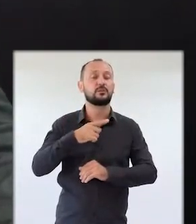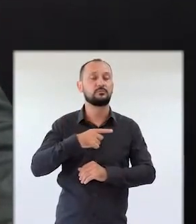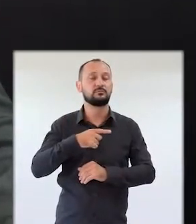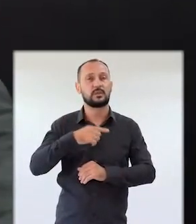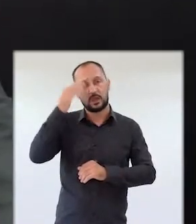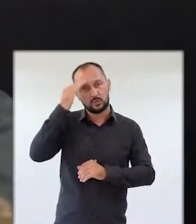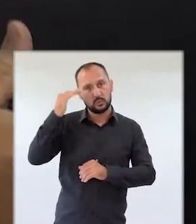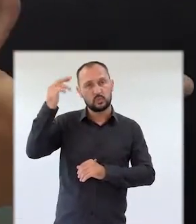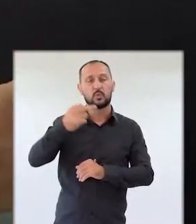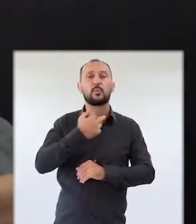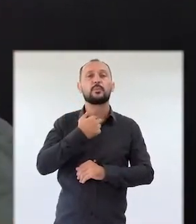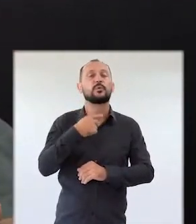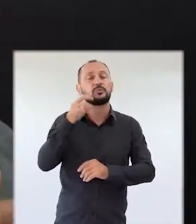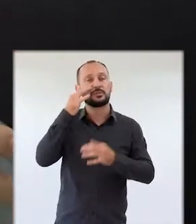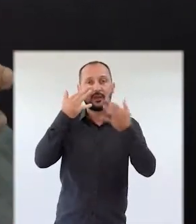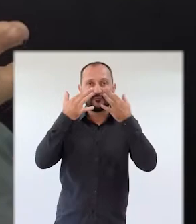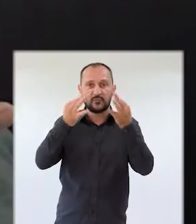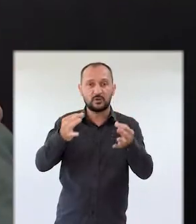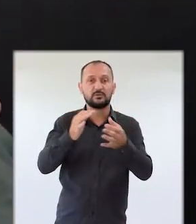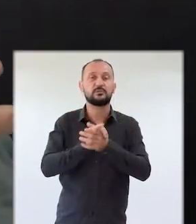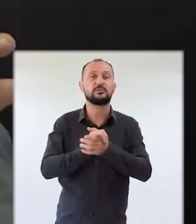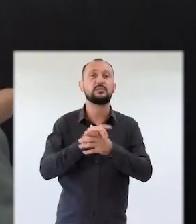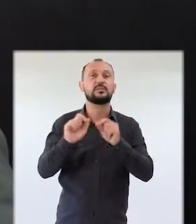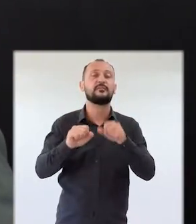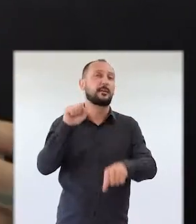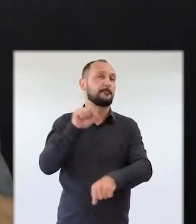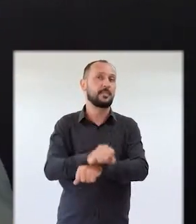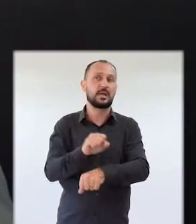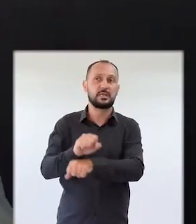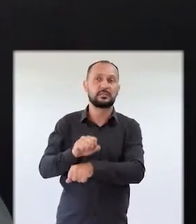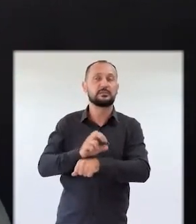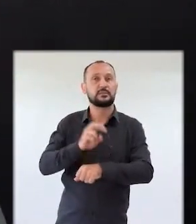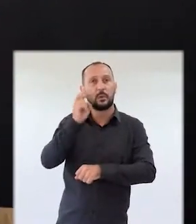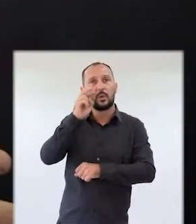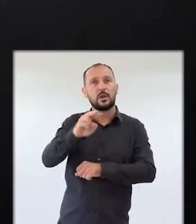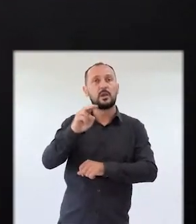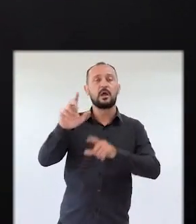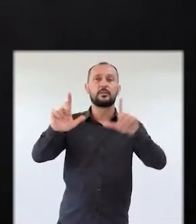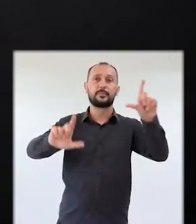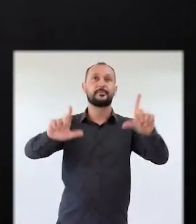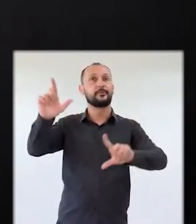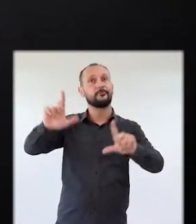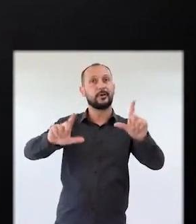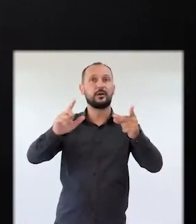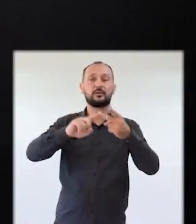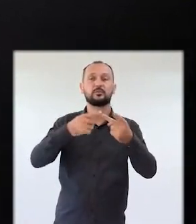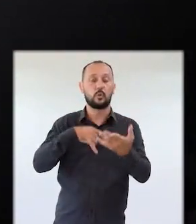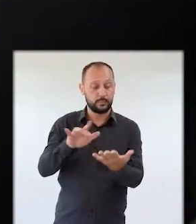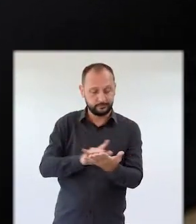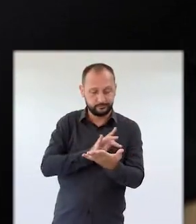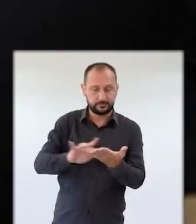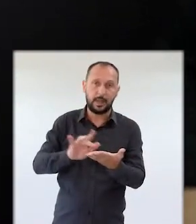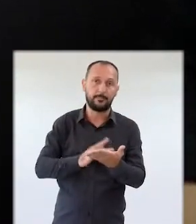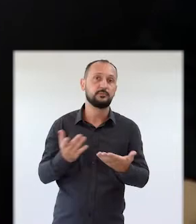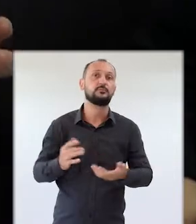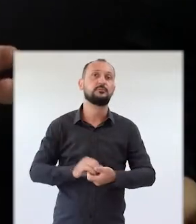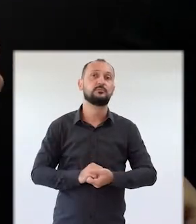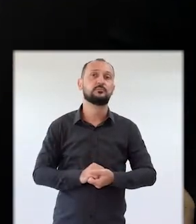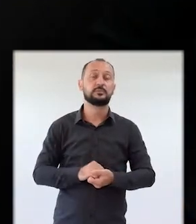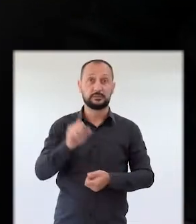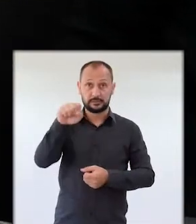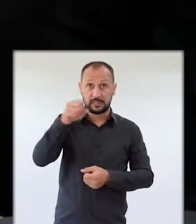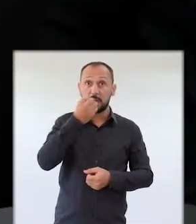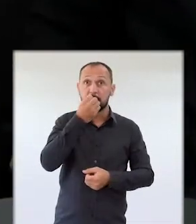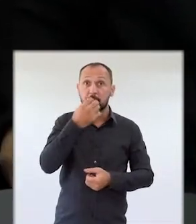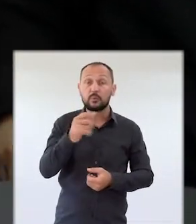de TV ou para um tablet. Por isso, sim, é muito bom. Uma das coisas mais boas que o nosso país teve foi estender